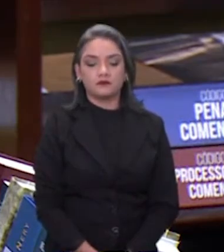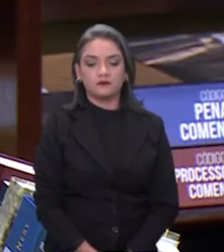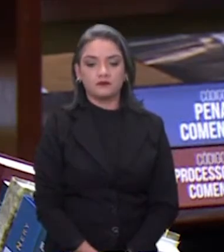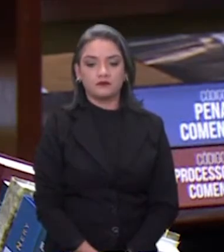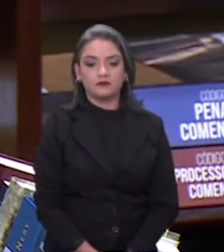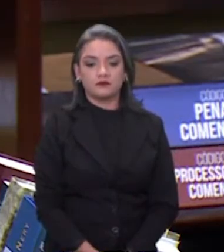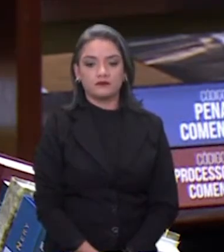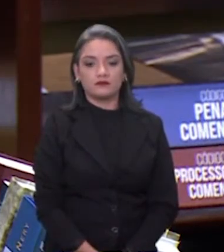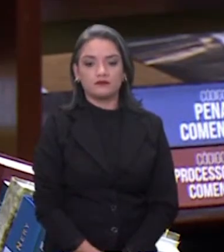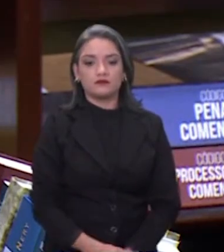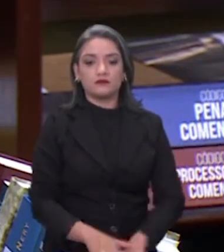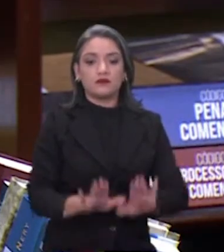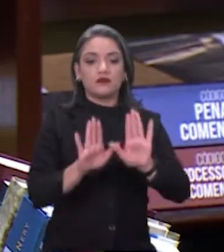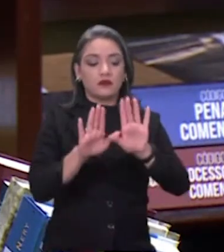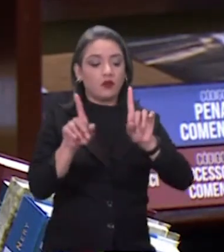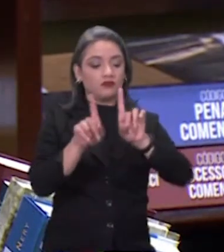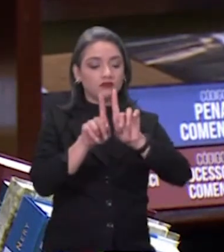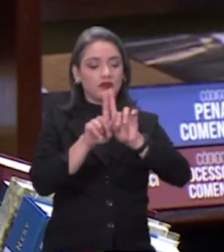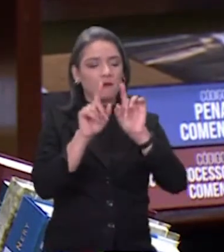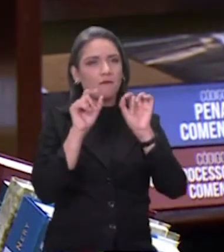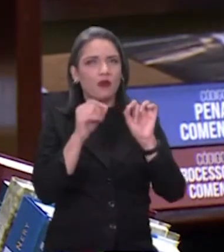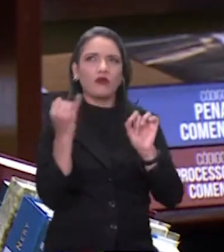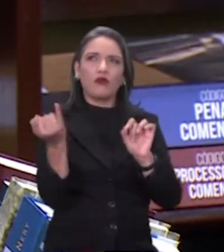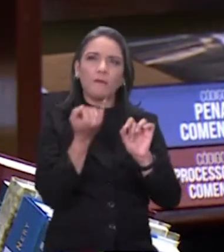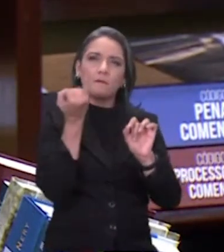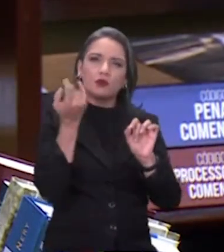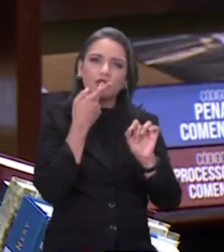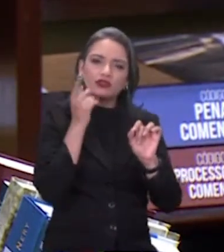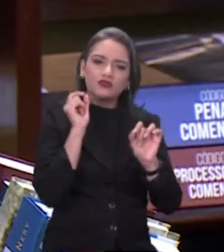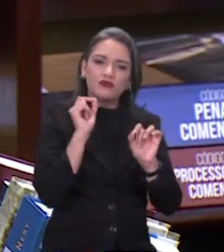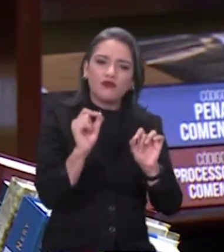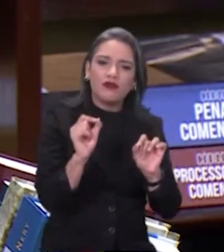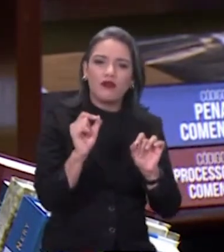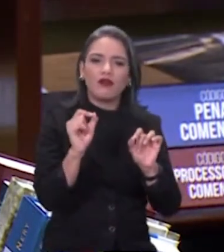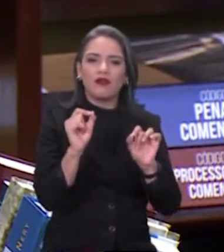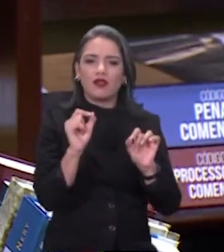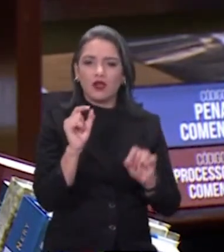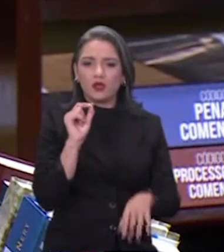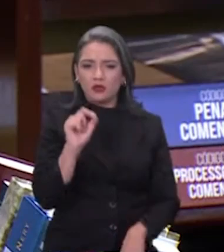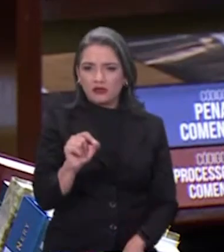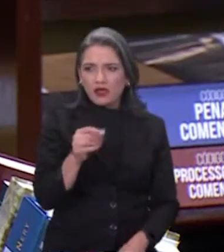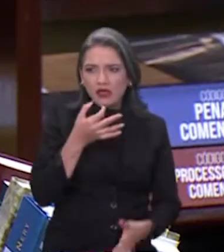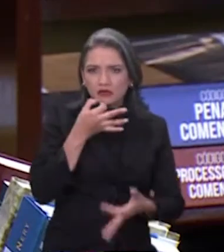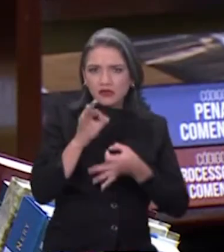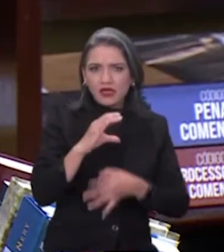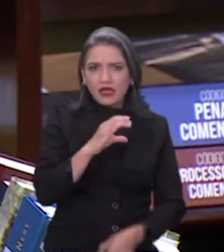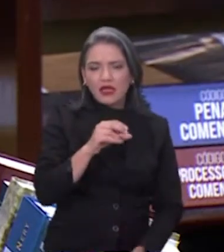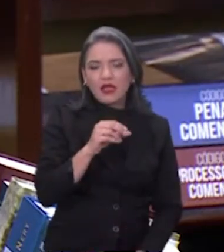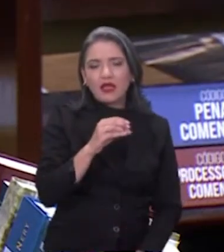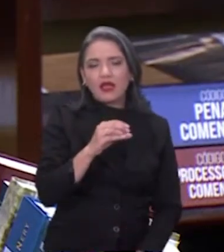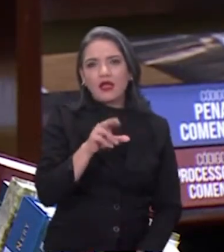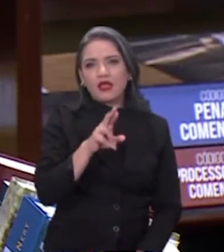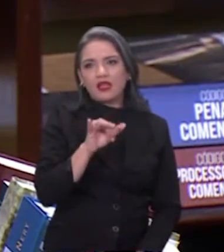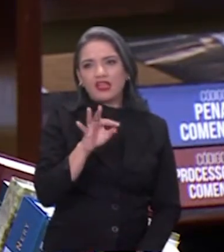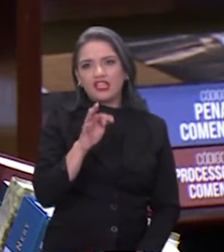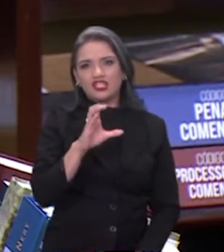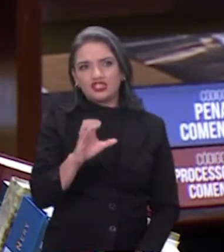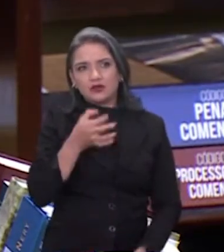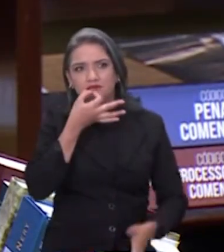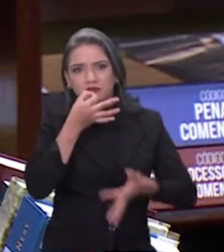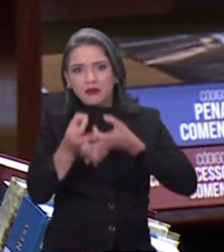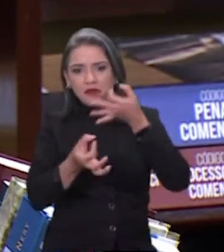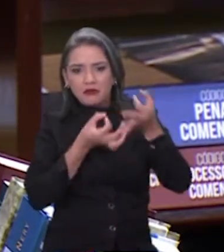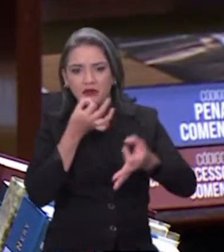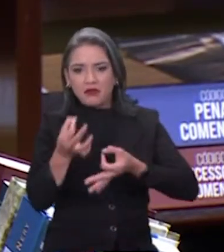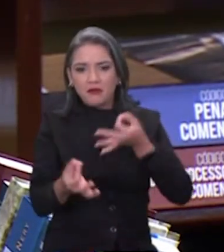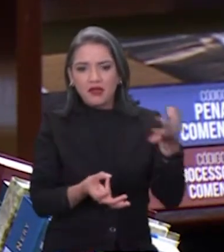bem, não se podem desconsiderar as críticas, Aristófanes tocou nisso agora, as críticas em vozes